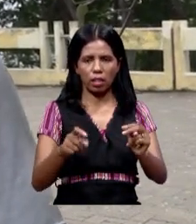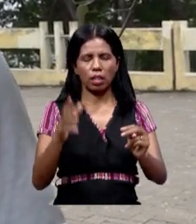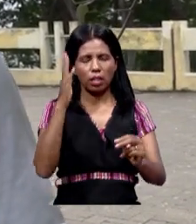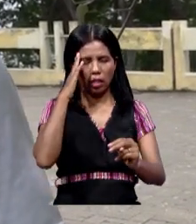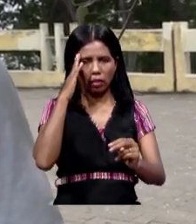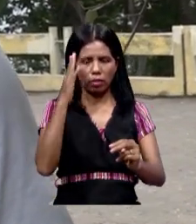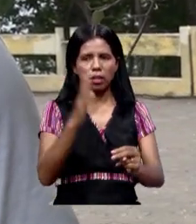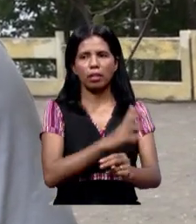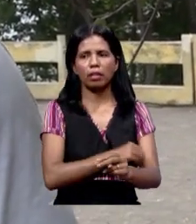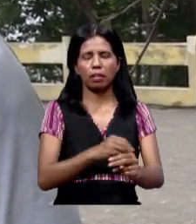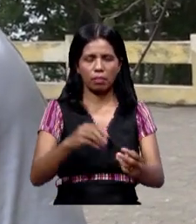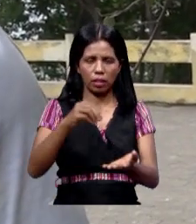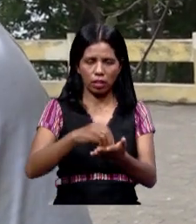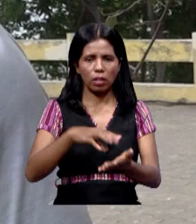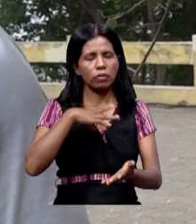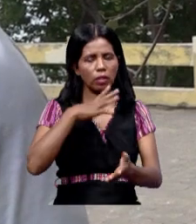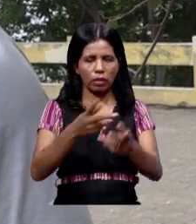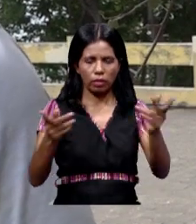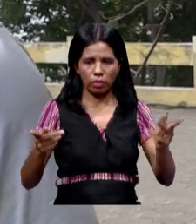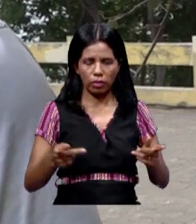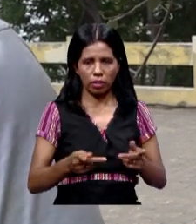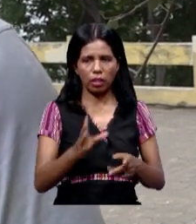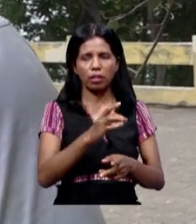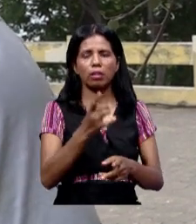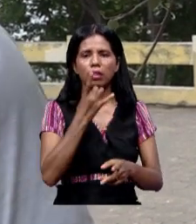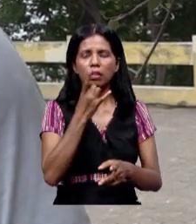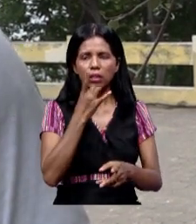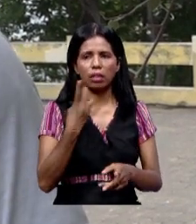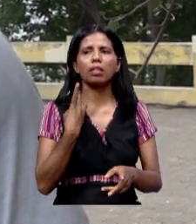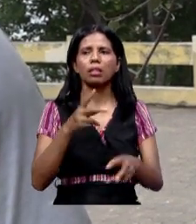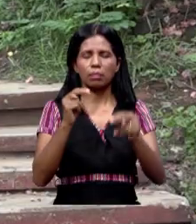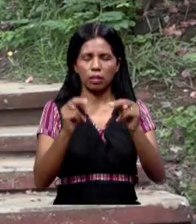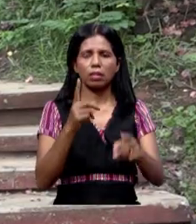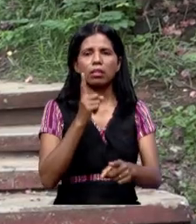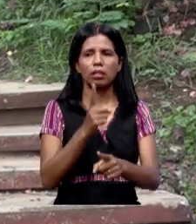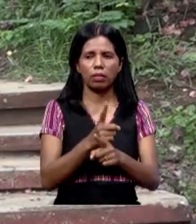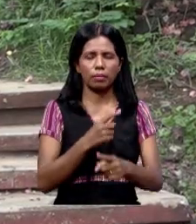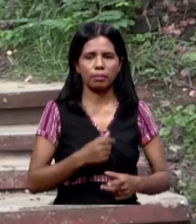ita precisa teves e eles eletricidade ne ita precisa teves.